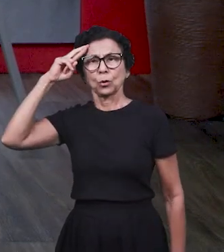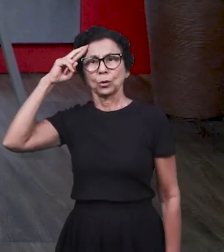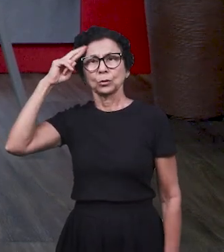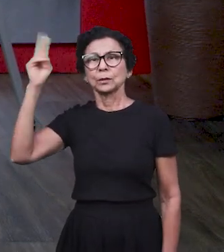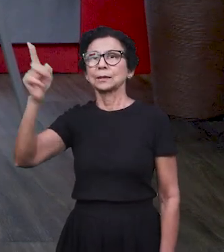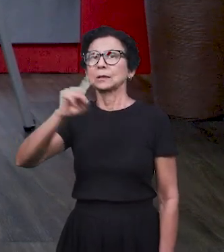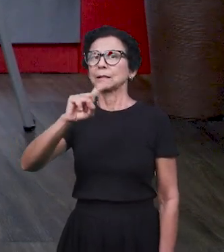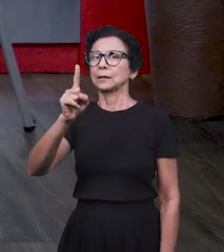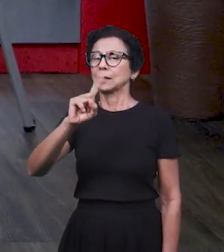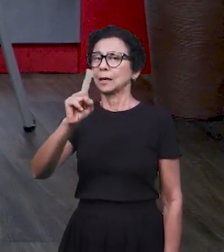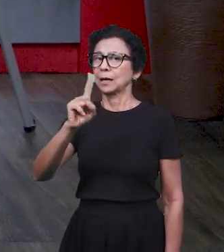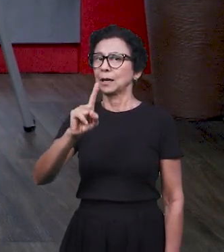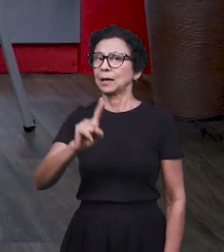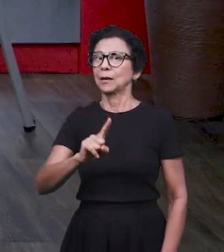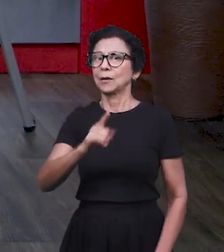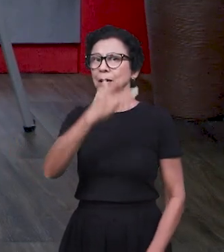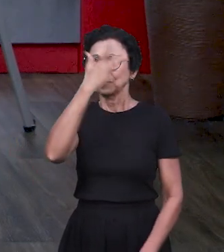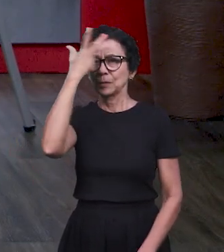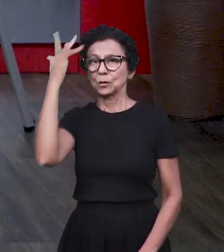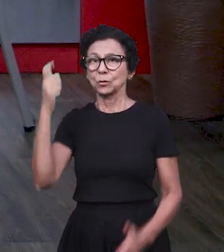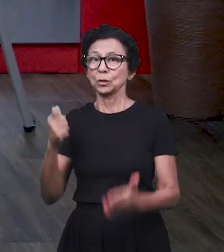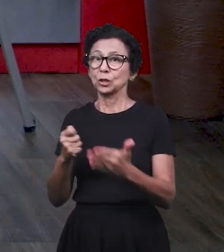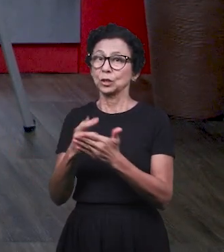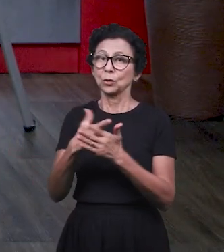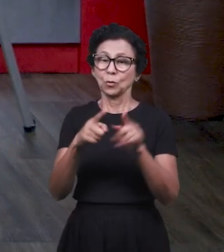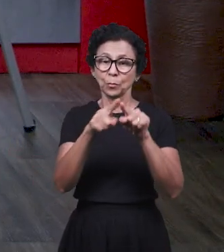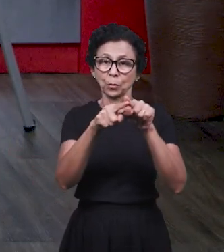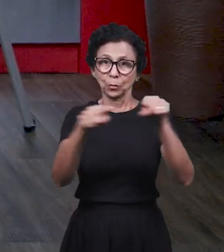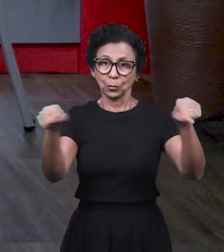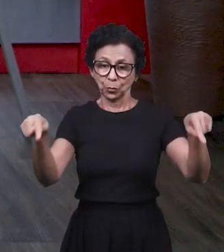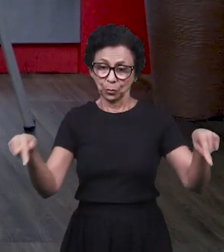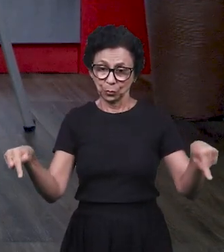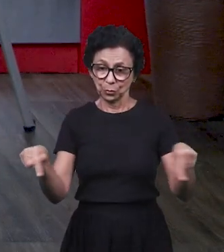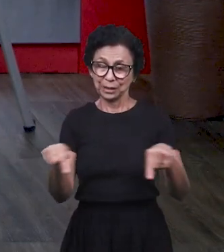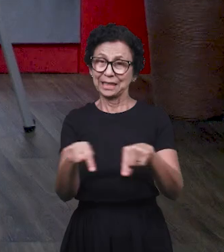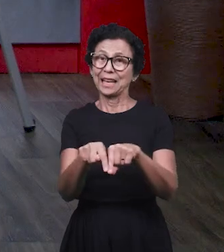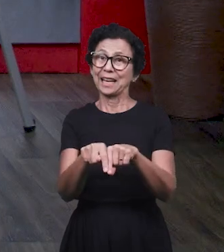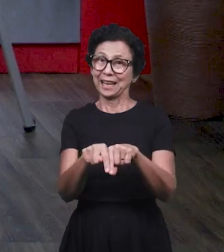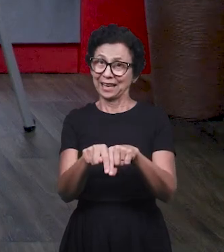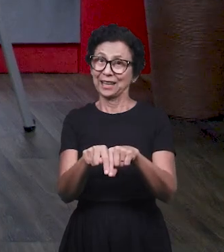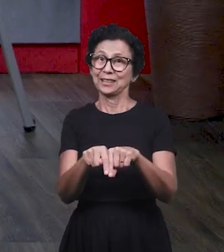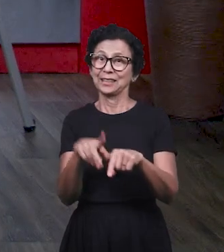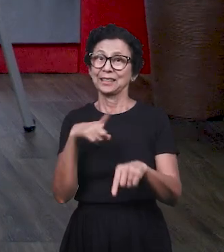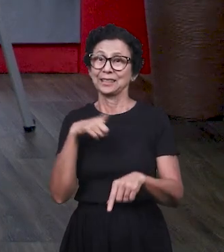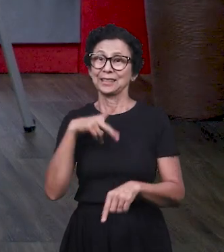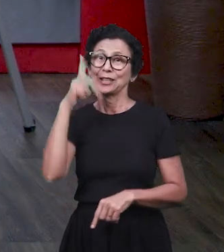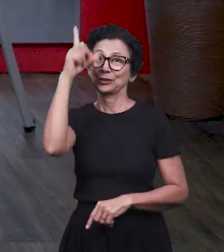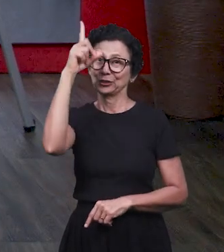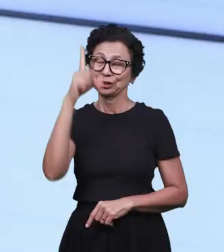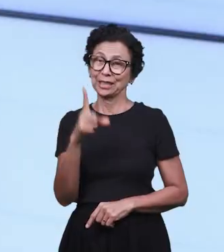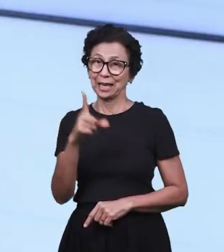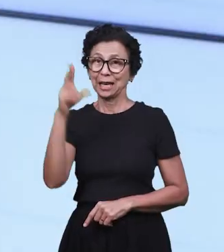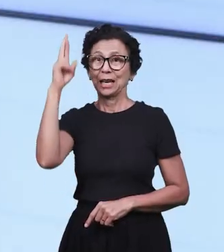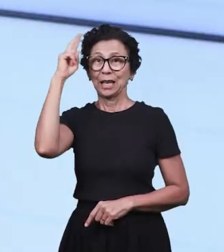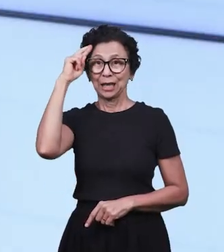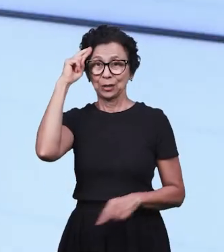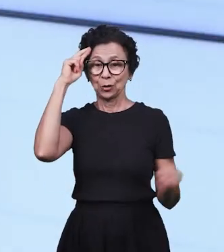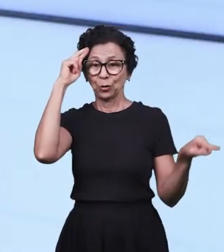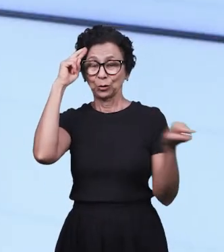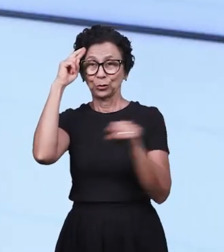titular do terreno, né? Sim. Entendeu? O único direito, né, que ele assim